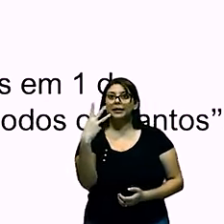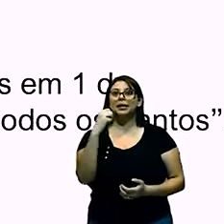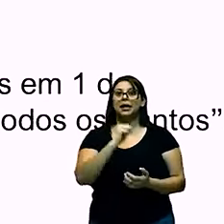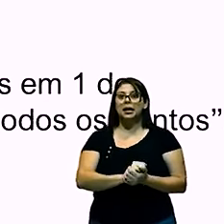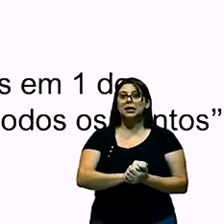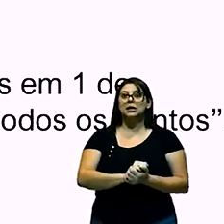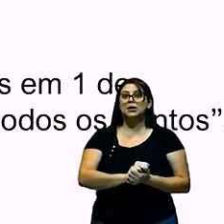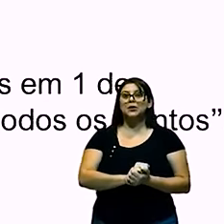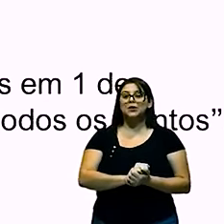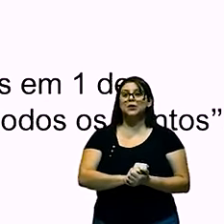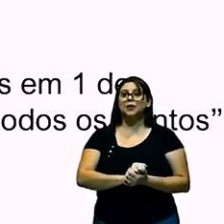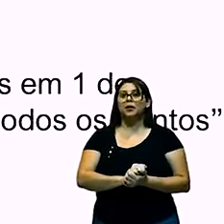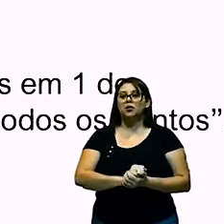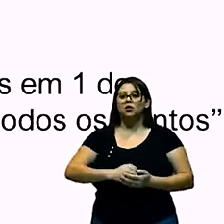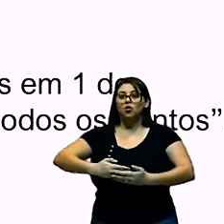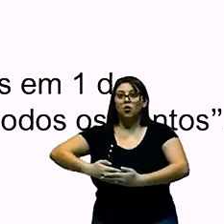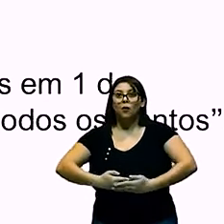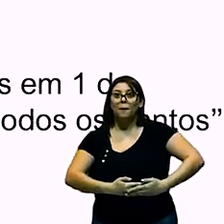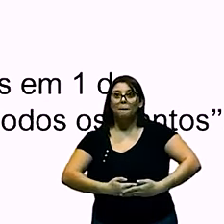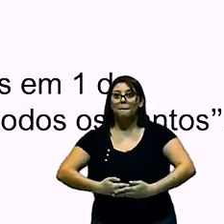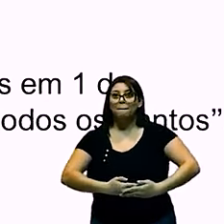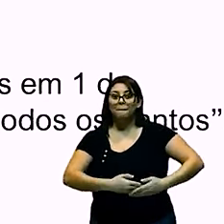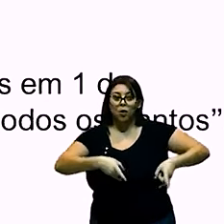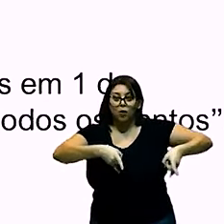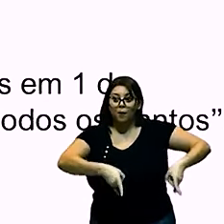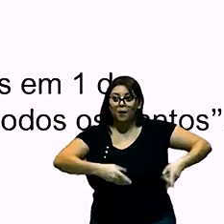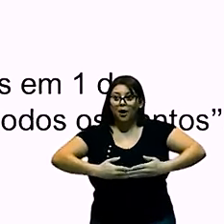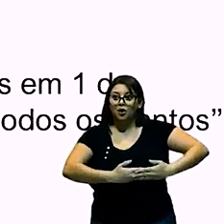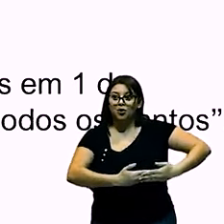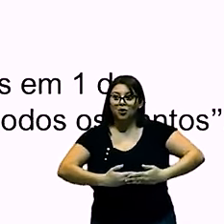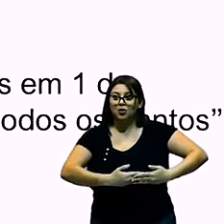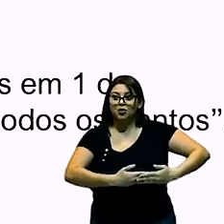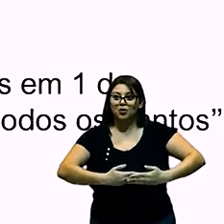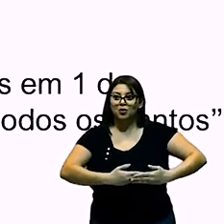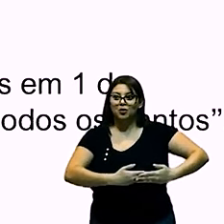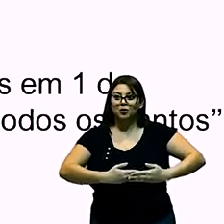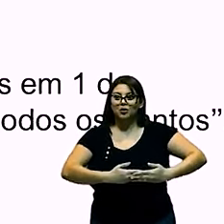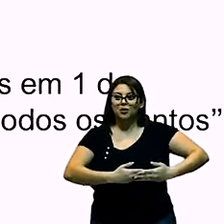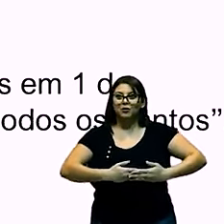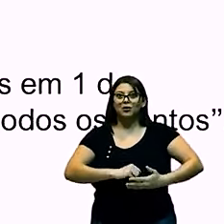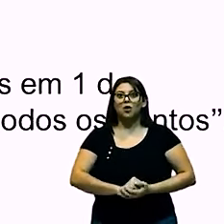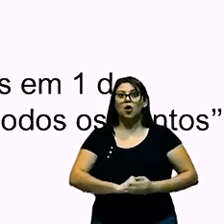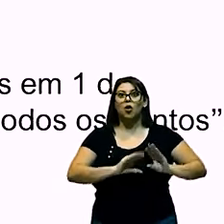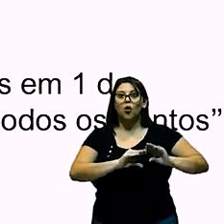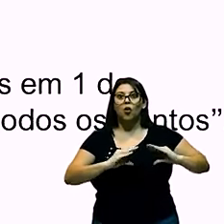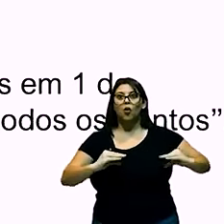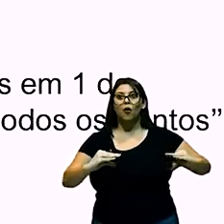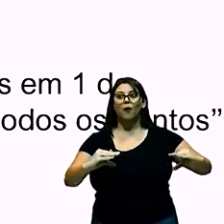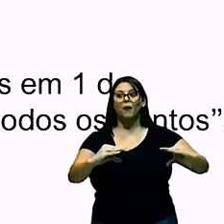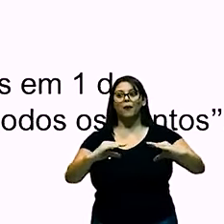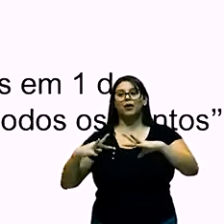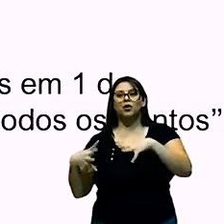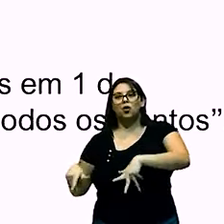de palha da manjedoura, uma peça de ouro dos magos, um bocado do pão da última ceia,